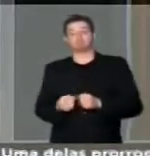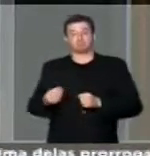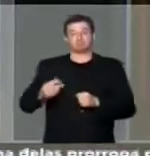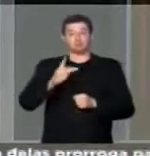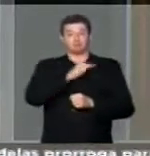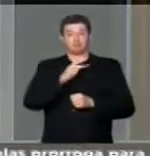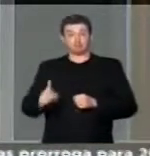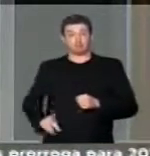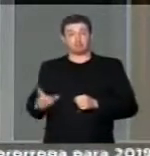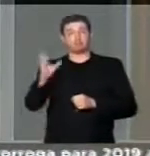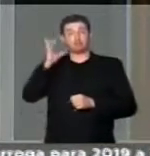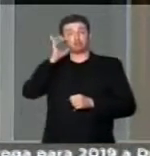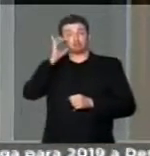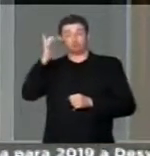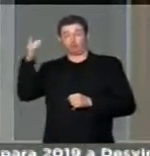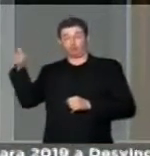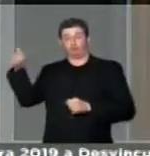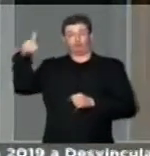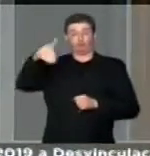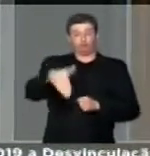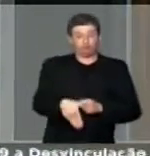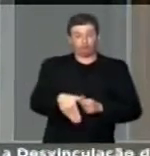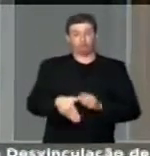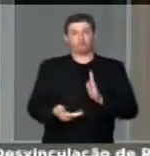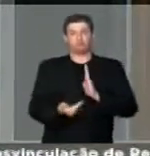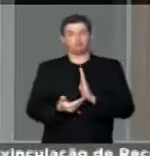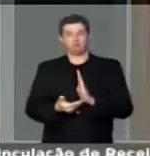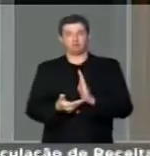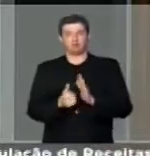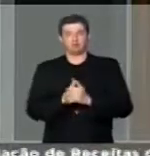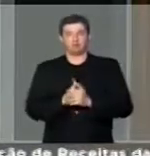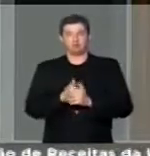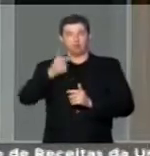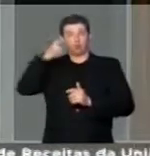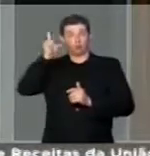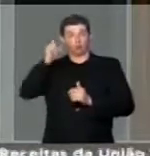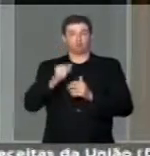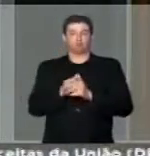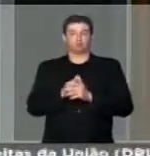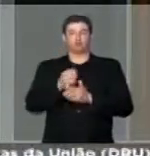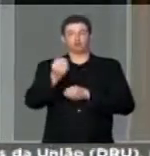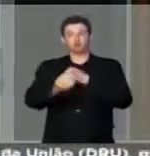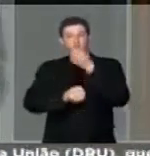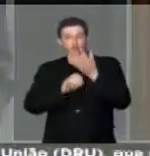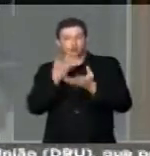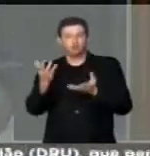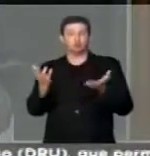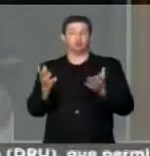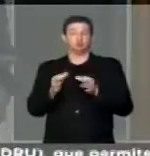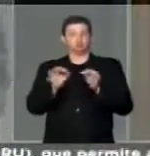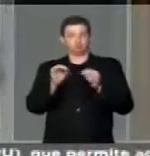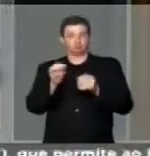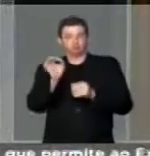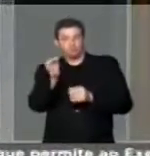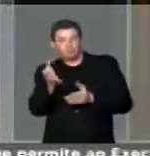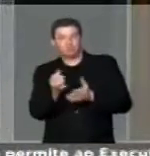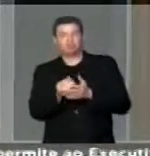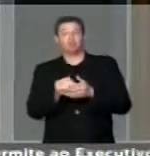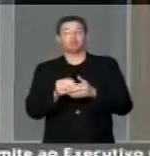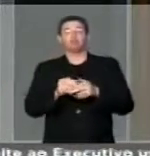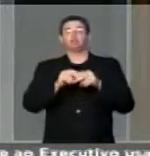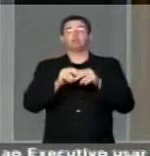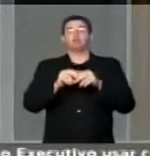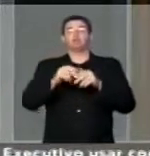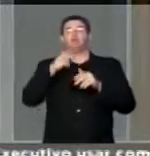da presidente da República nessa casa aí, ontem, no seu discurso, né, a respeito